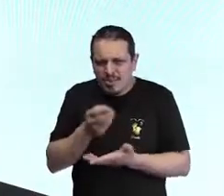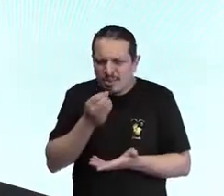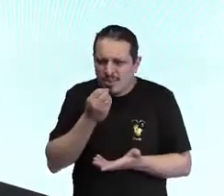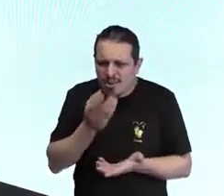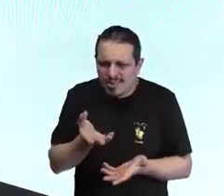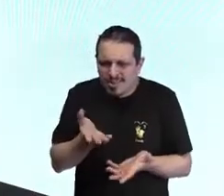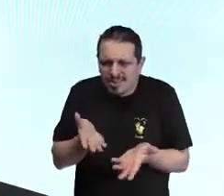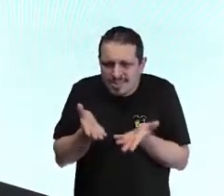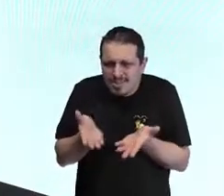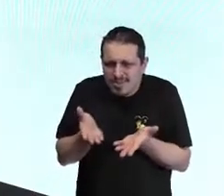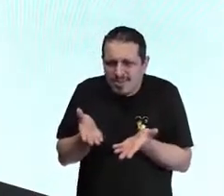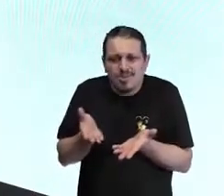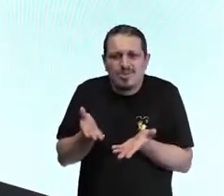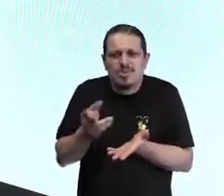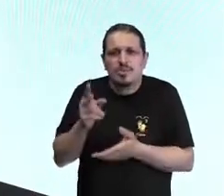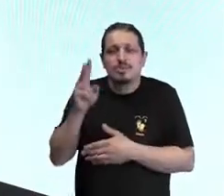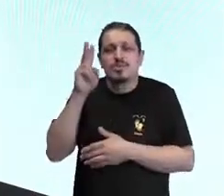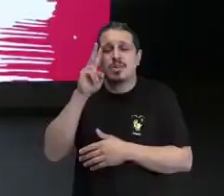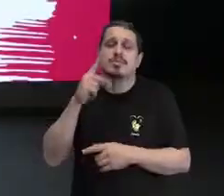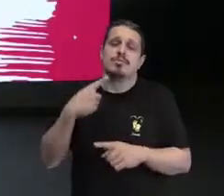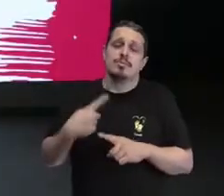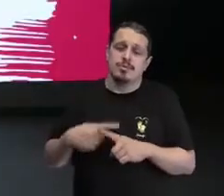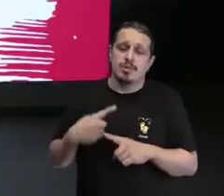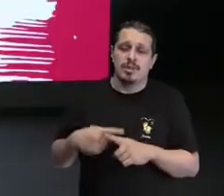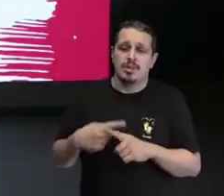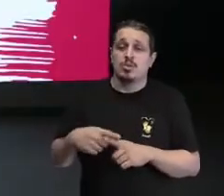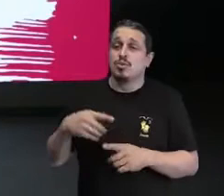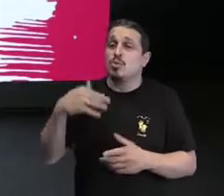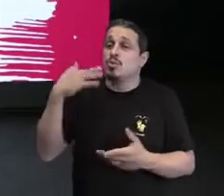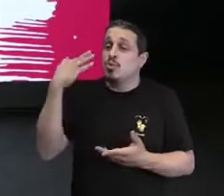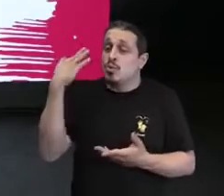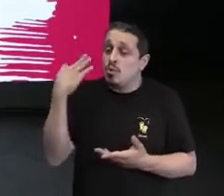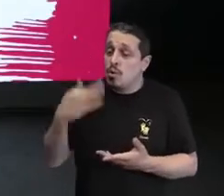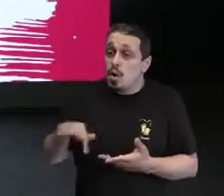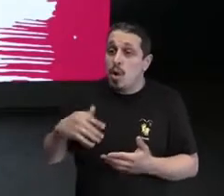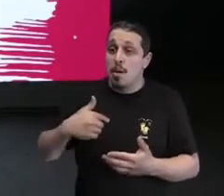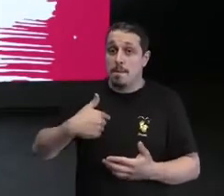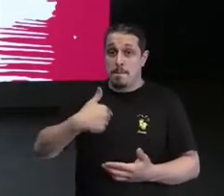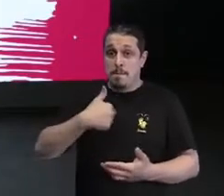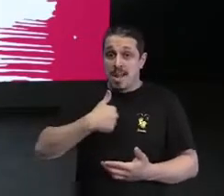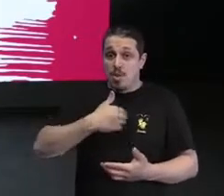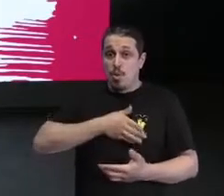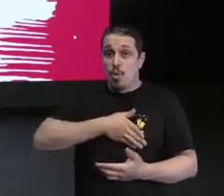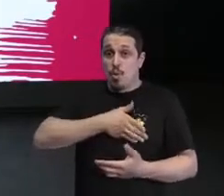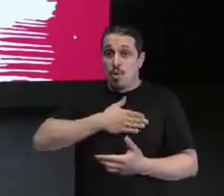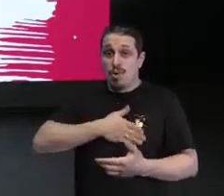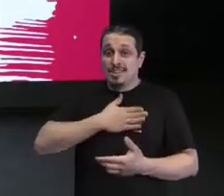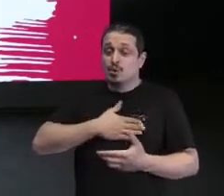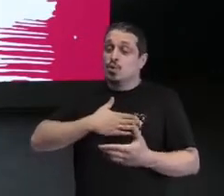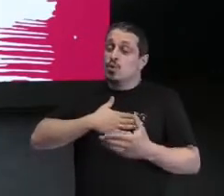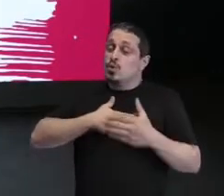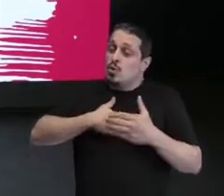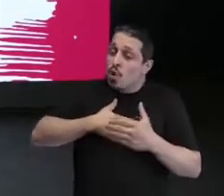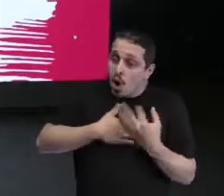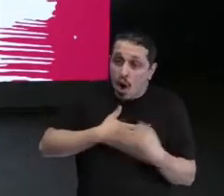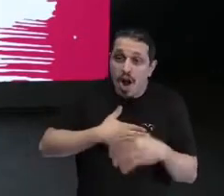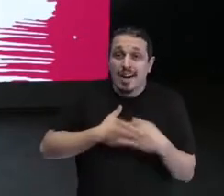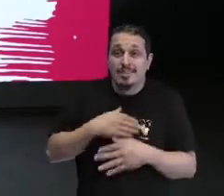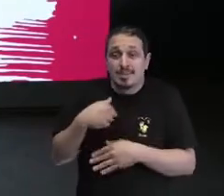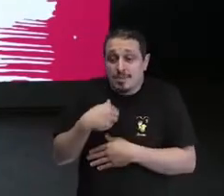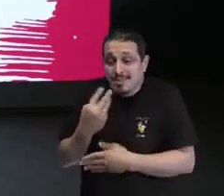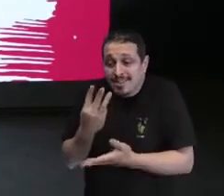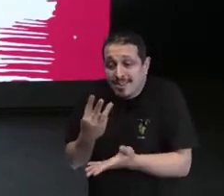novo. Porque aquilo doeu em mim como facadas no meu peito. O meu filho era desse tamanhozinho, ele tinha